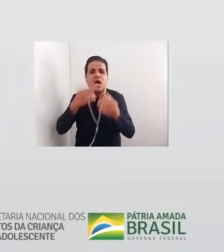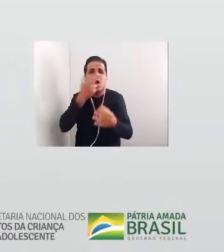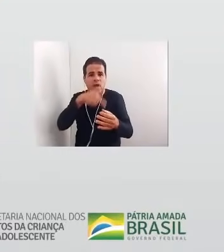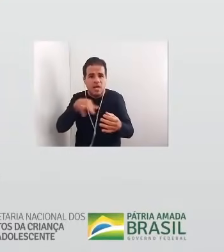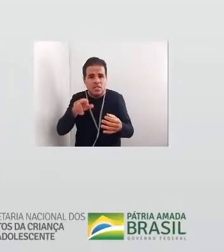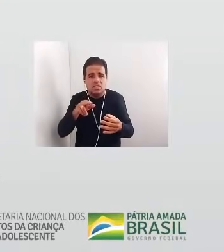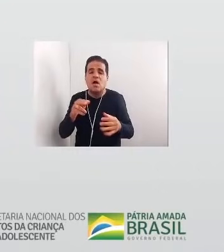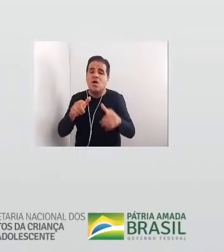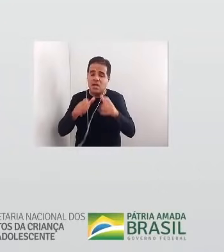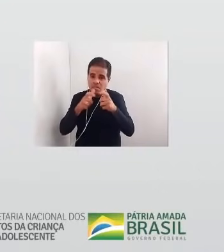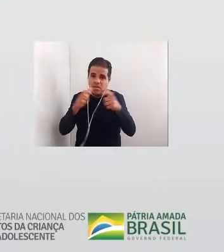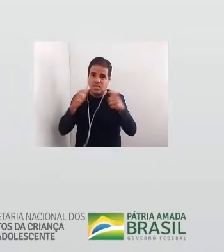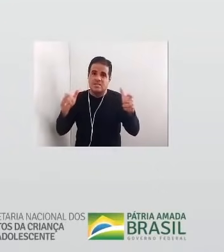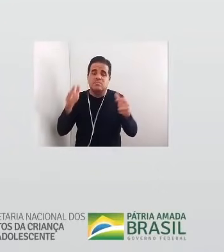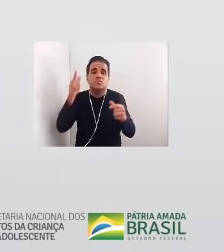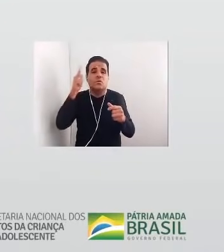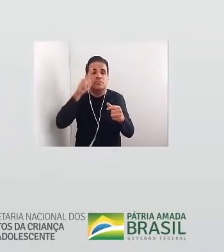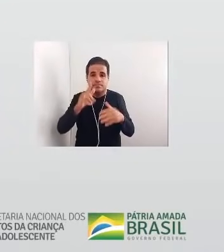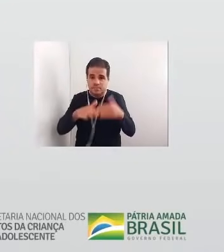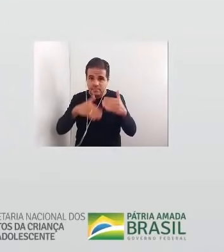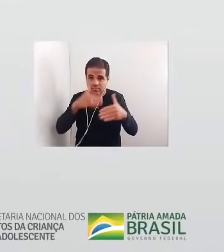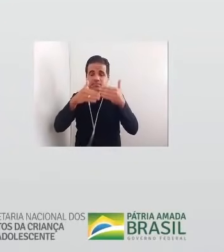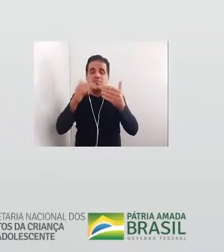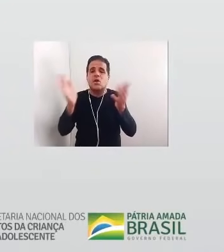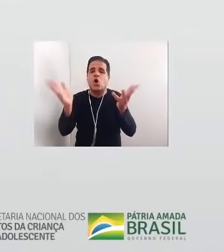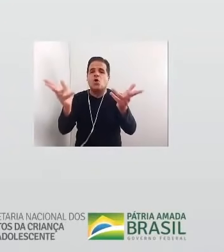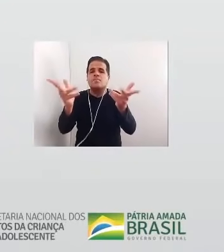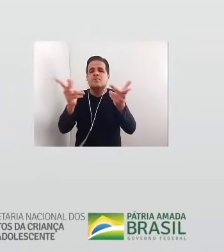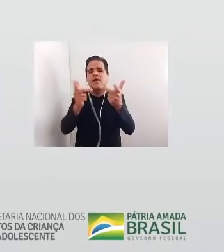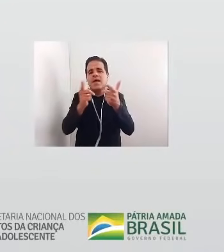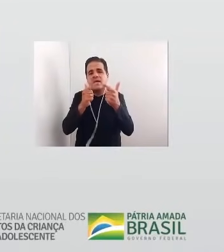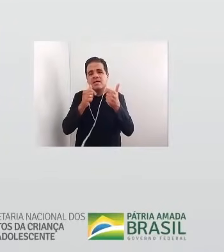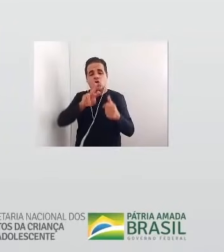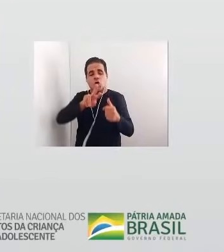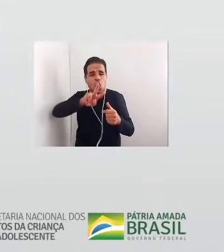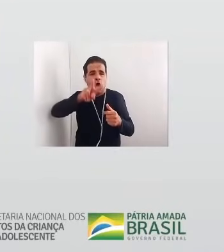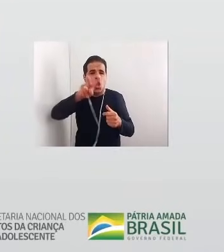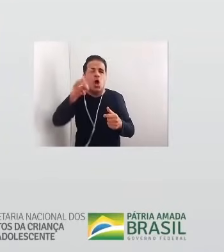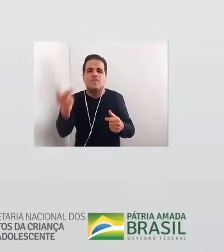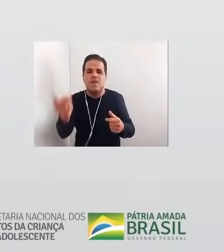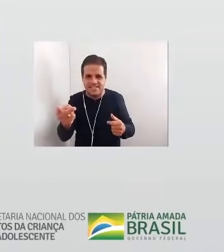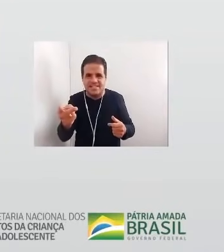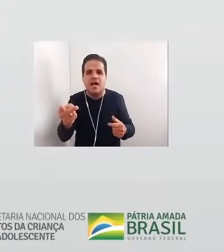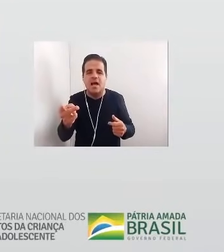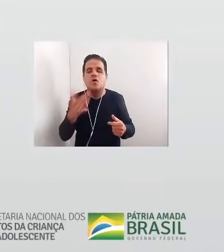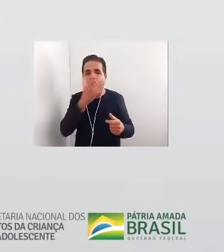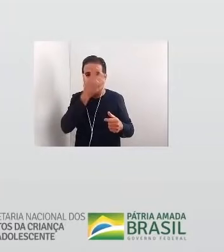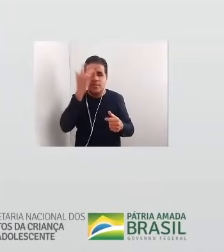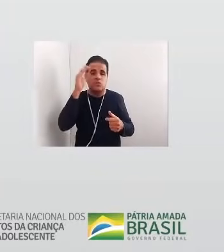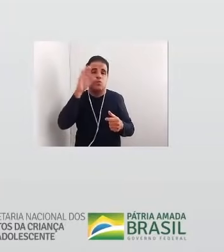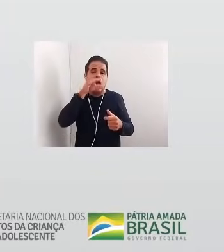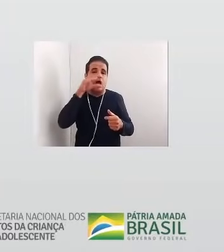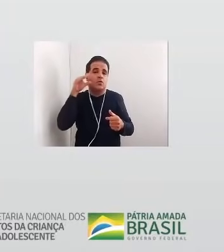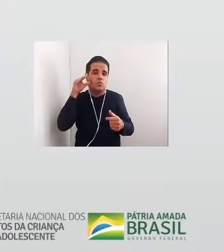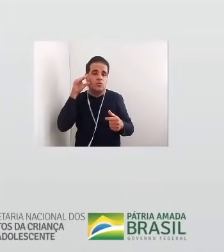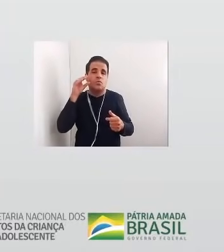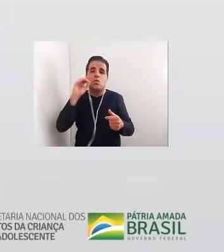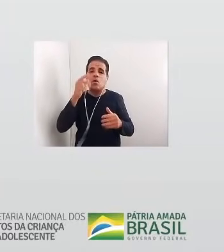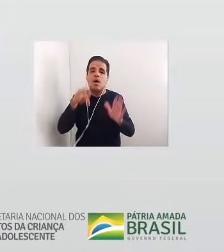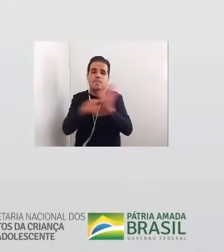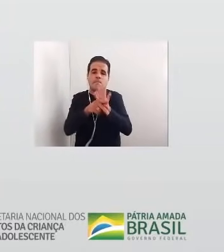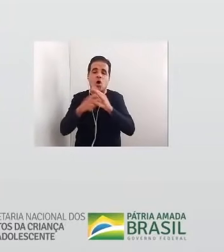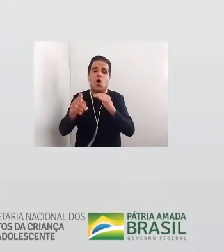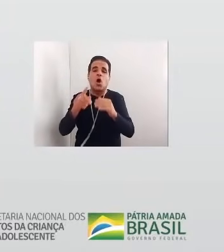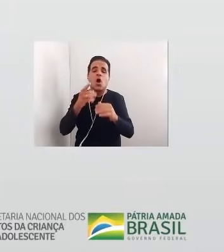consegue. Então, o processo de convencimento ou de conversão de um adulto ou a própria doutrina religiosa